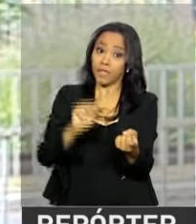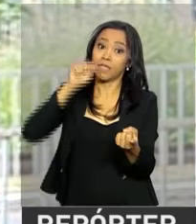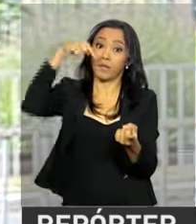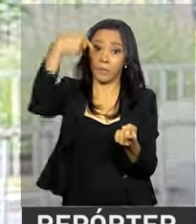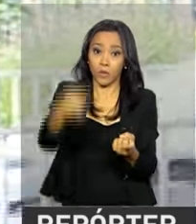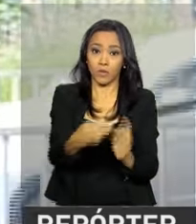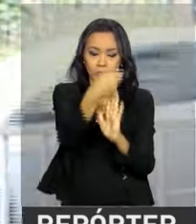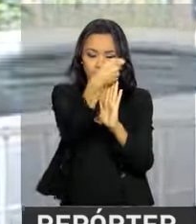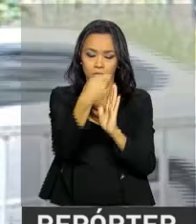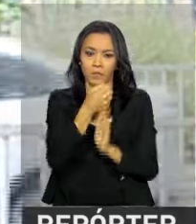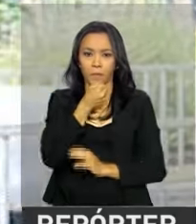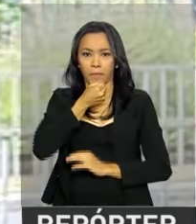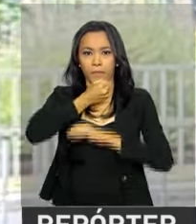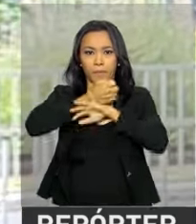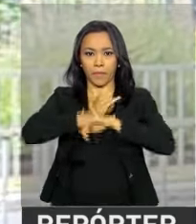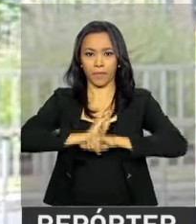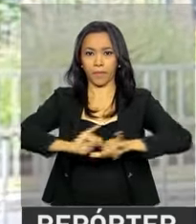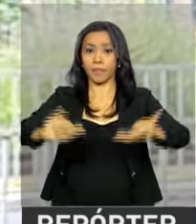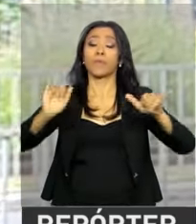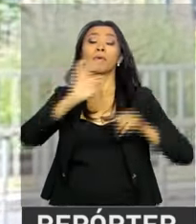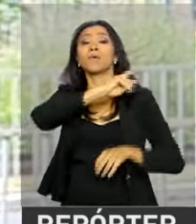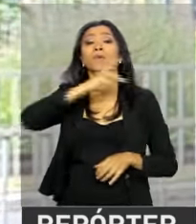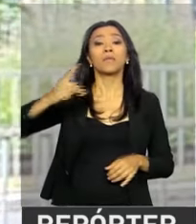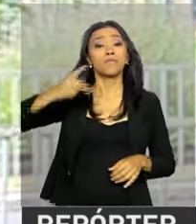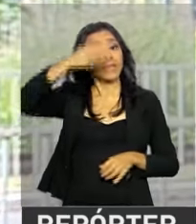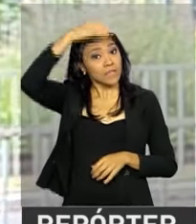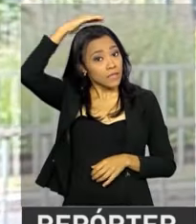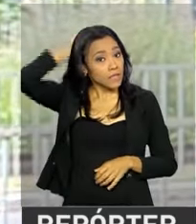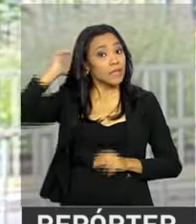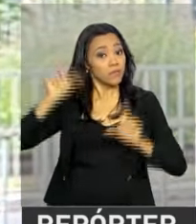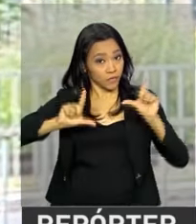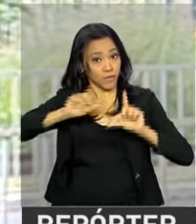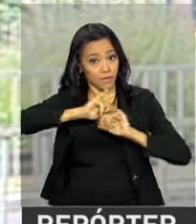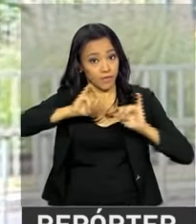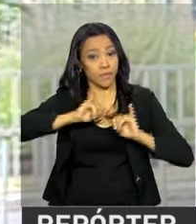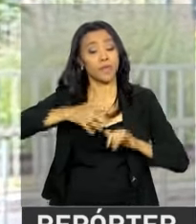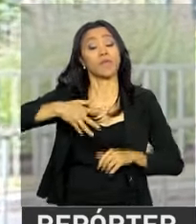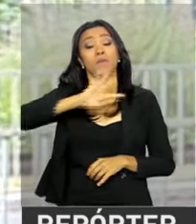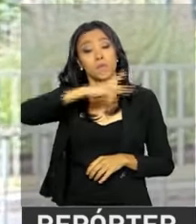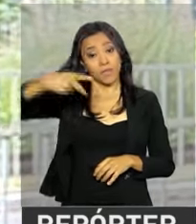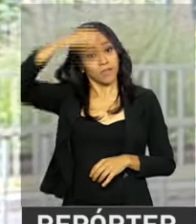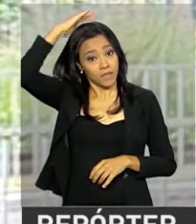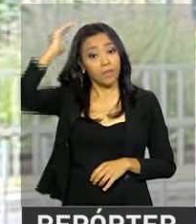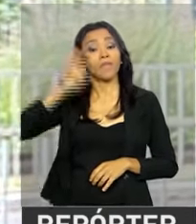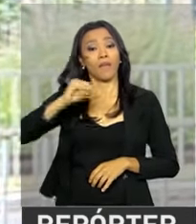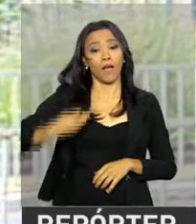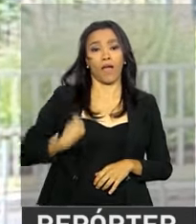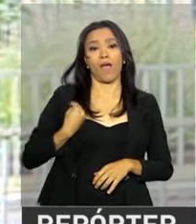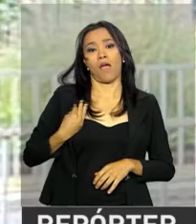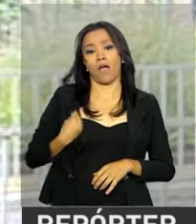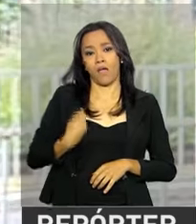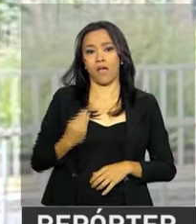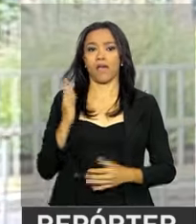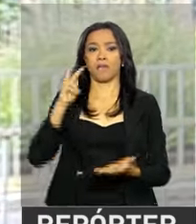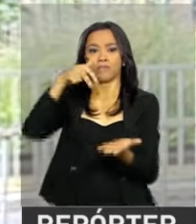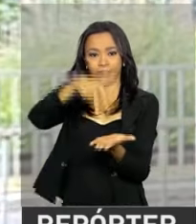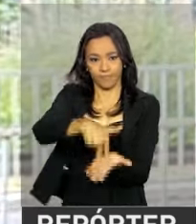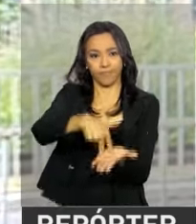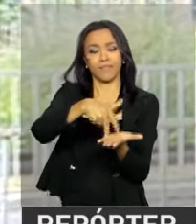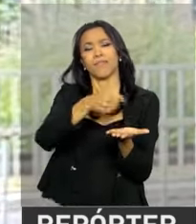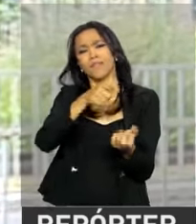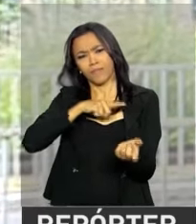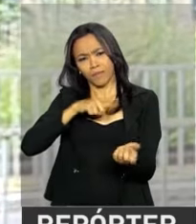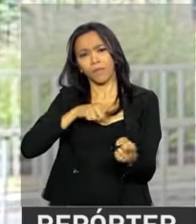declaração à imprensa. O presidente Michel Temer vai estar presente, vai participar dessa sessão e também tem